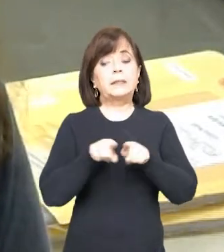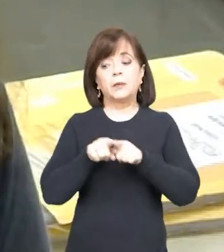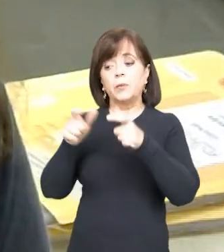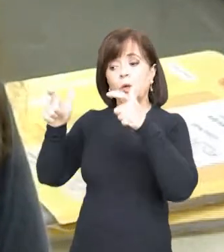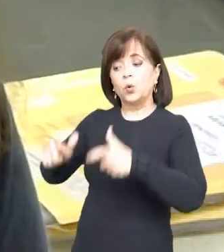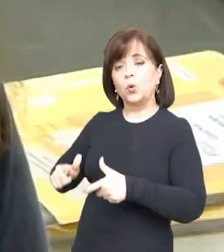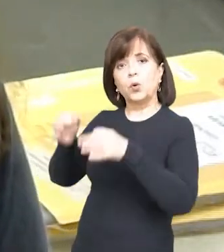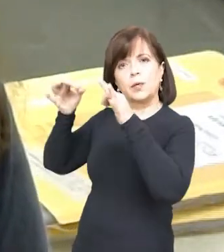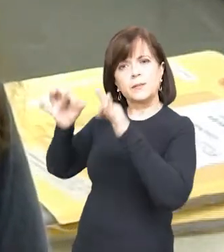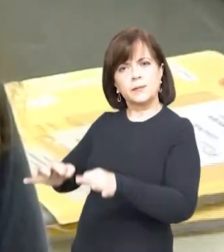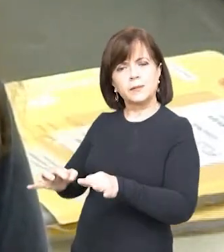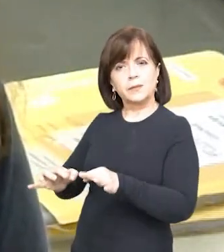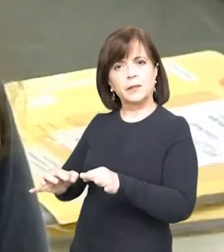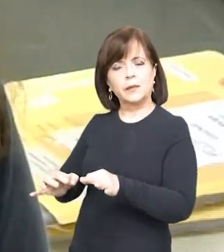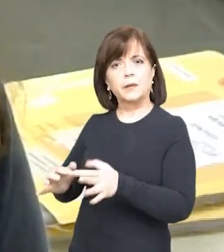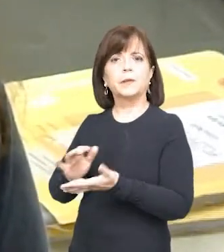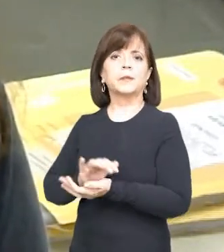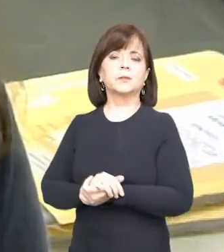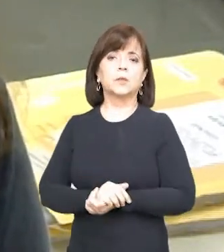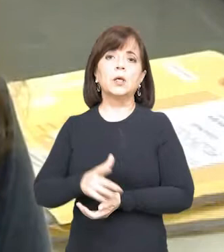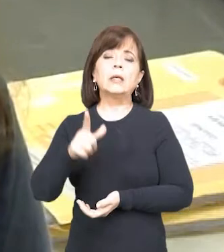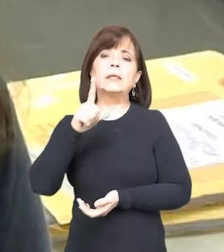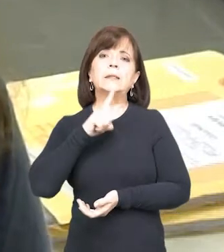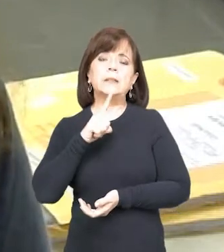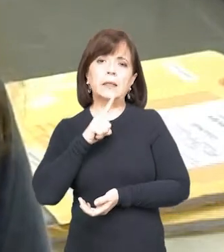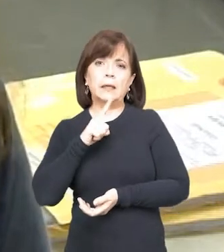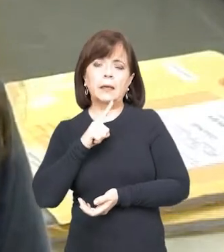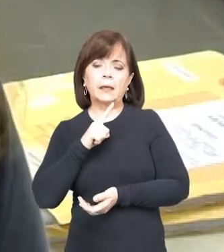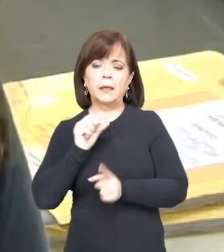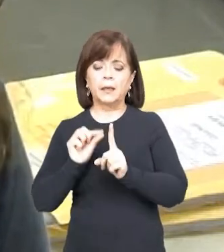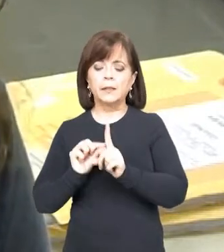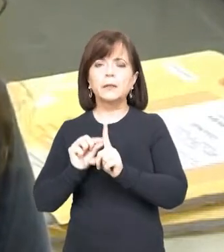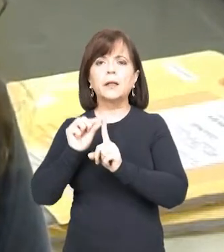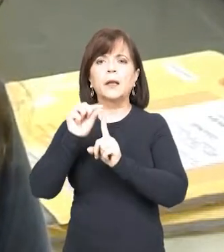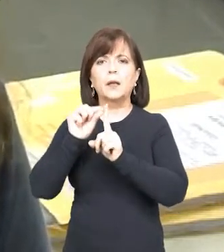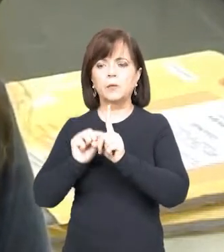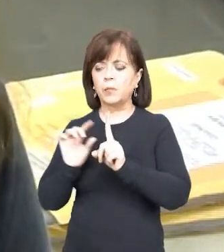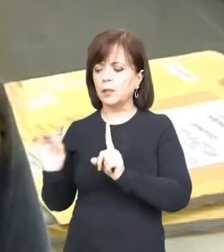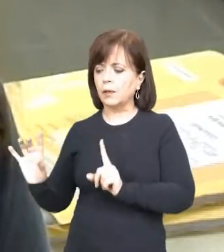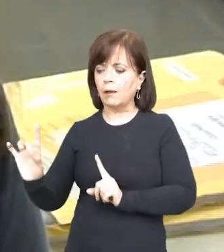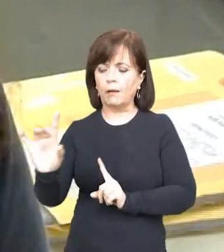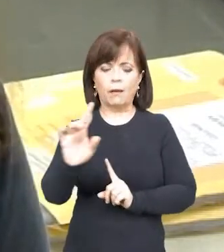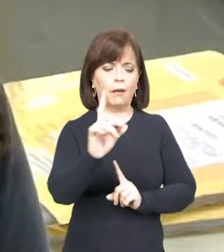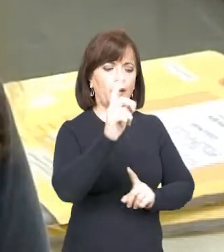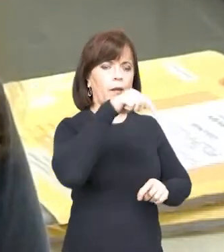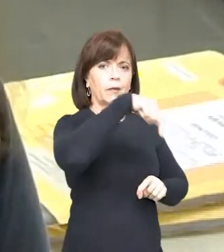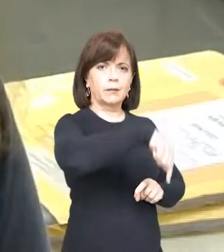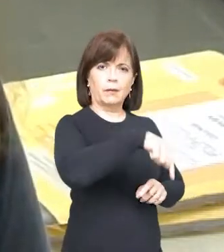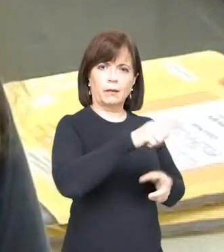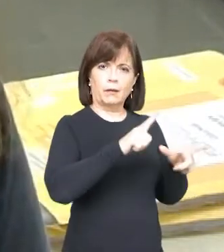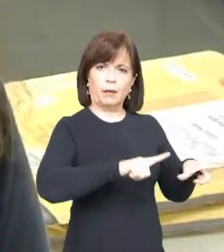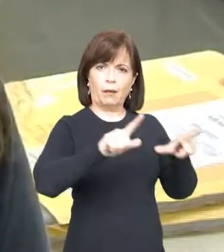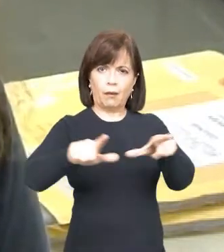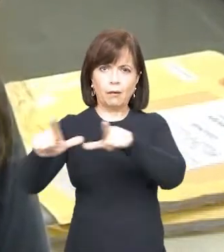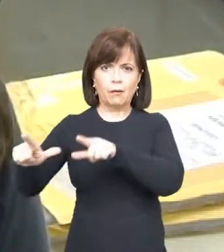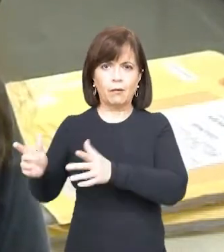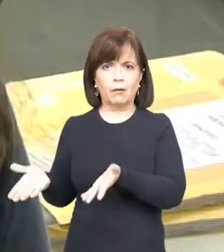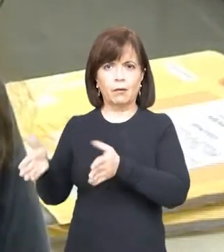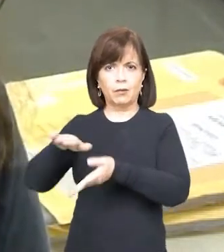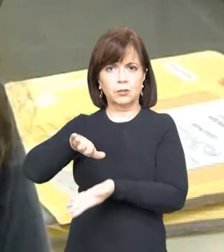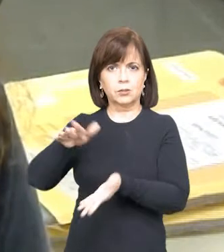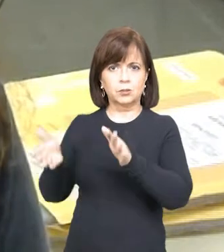locais adequados, com termômetro individual para cada caixa térmica, o